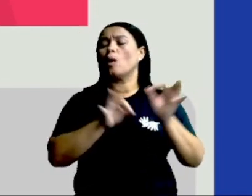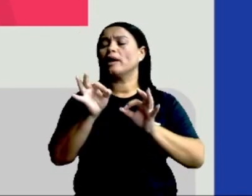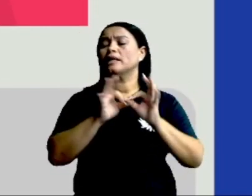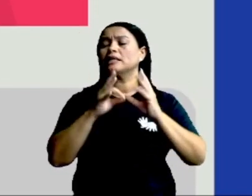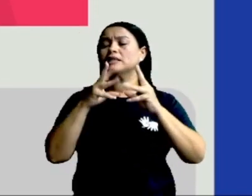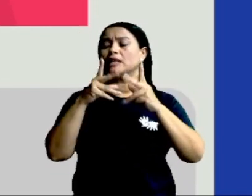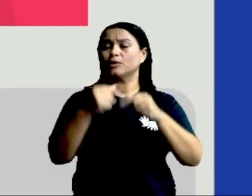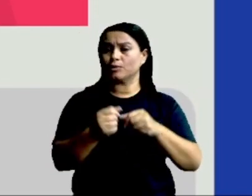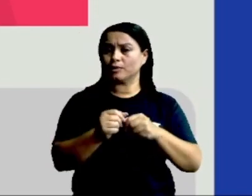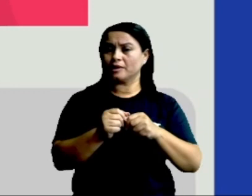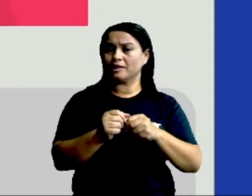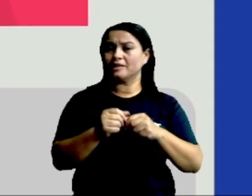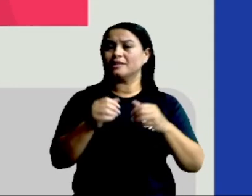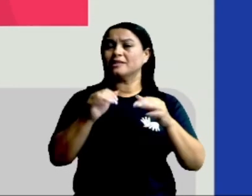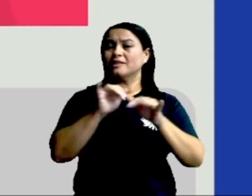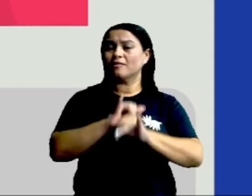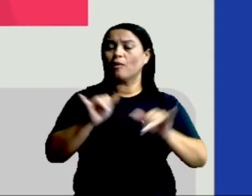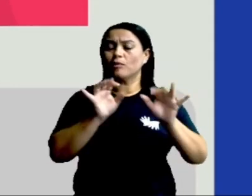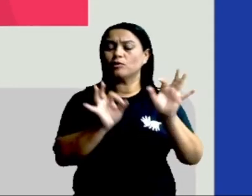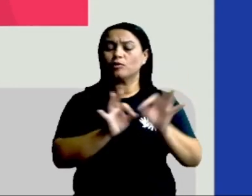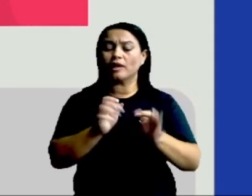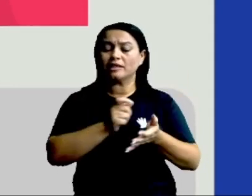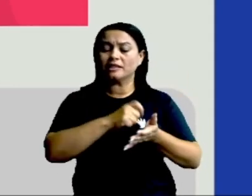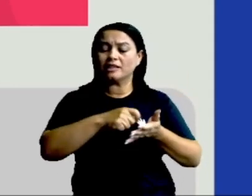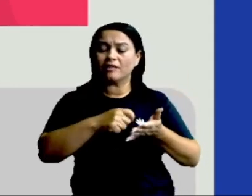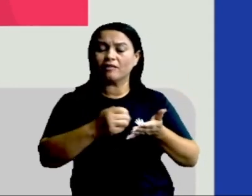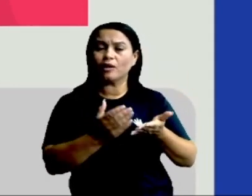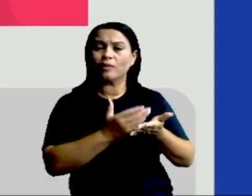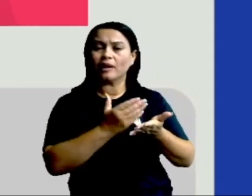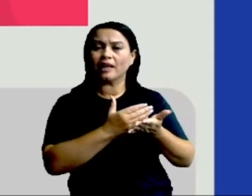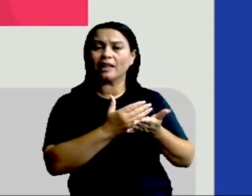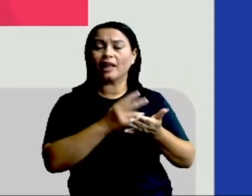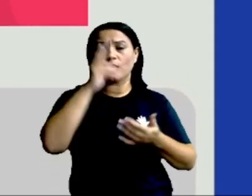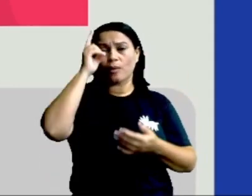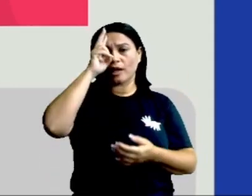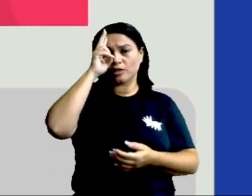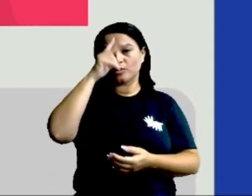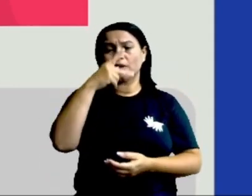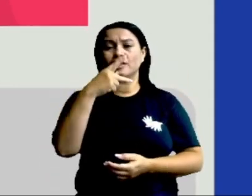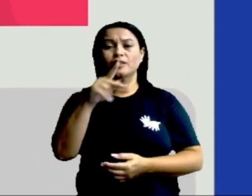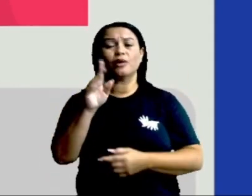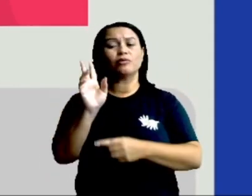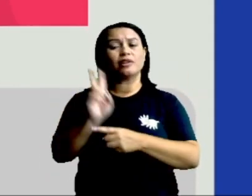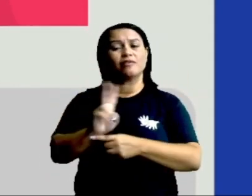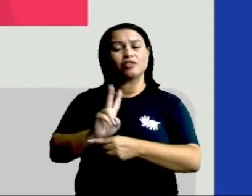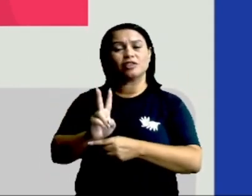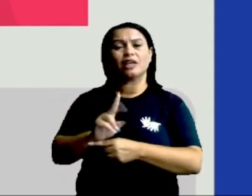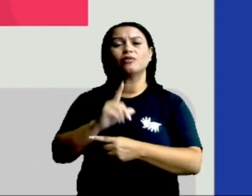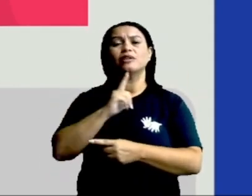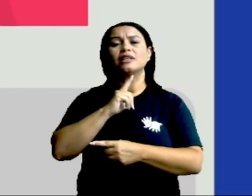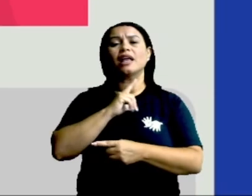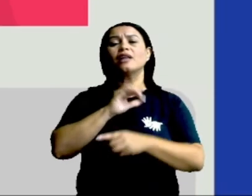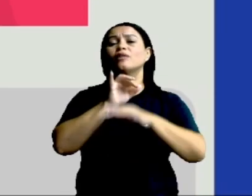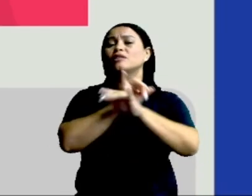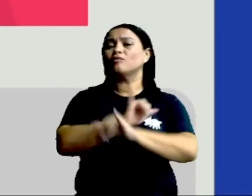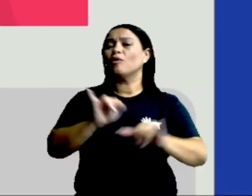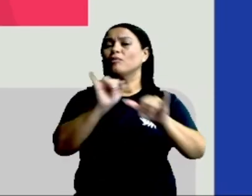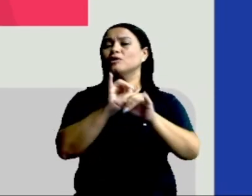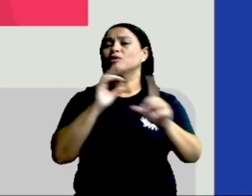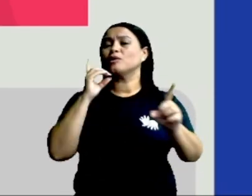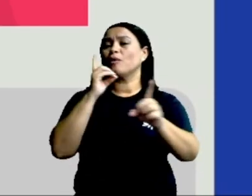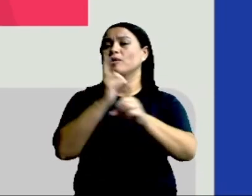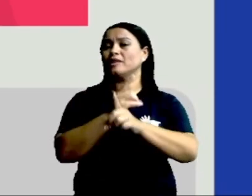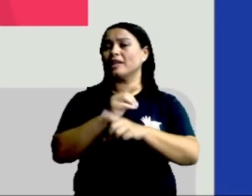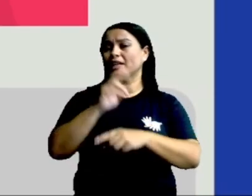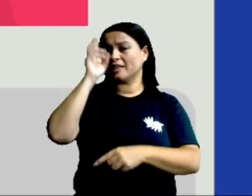informações, é a sua vez. Escreva em seu caderno a história de seu investigado, com base nas informações encontradas em suas